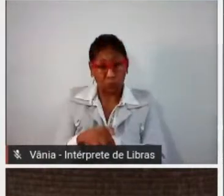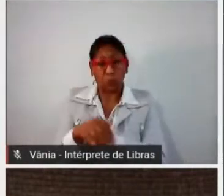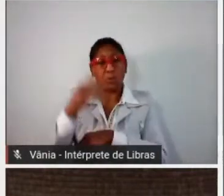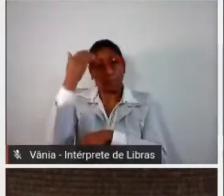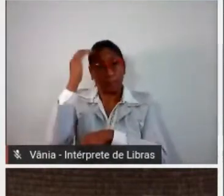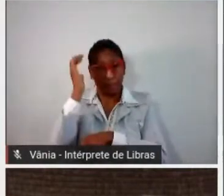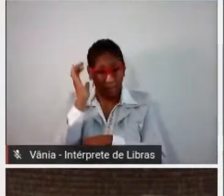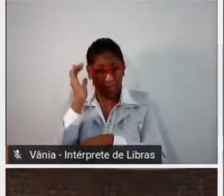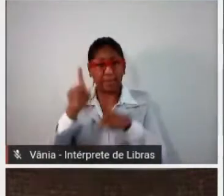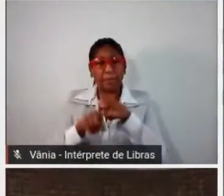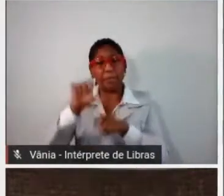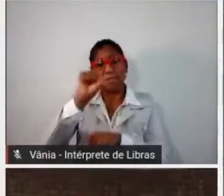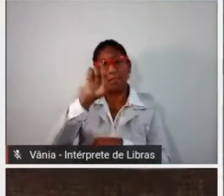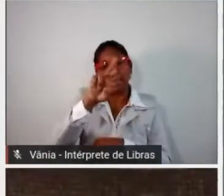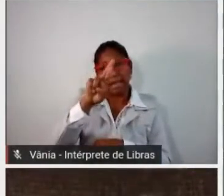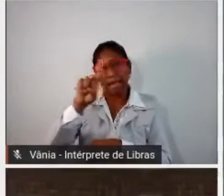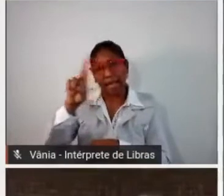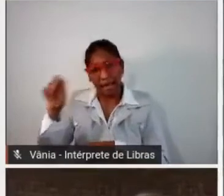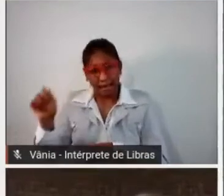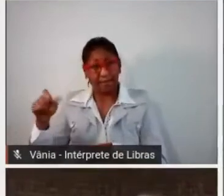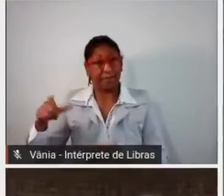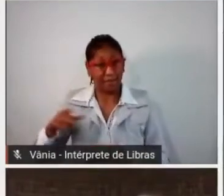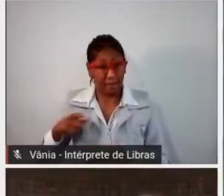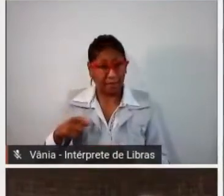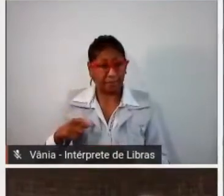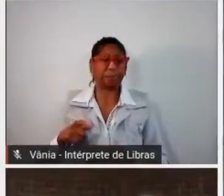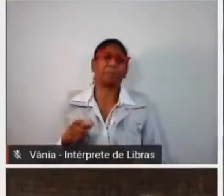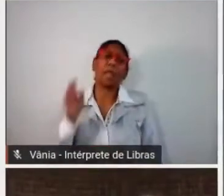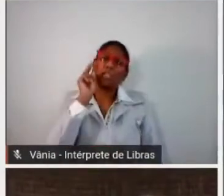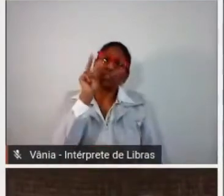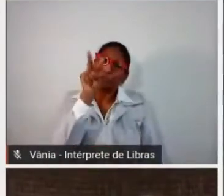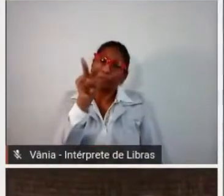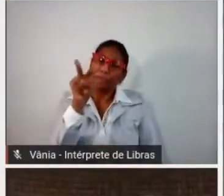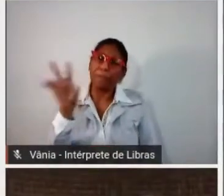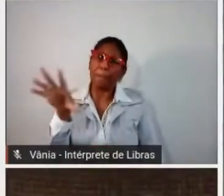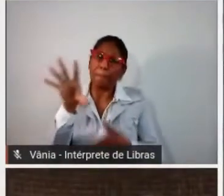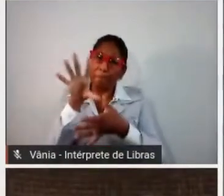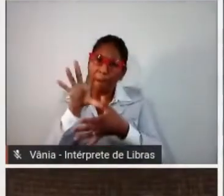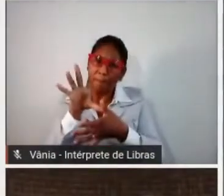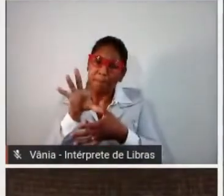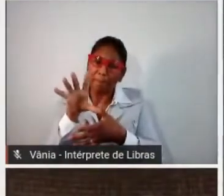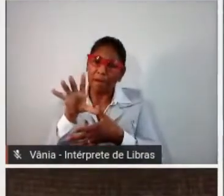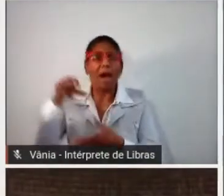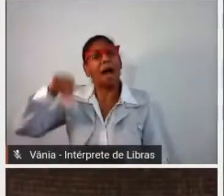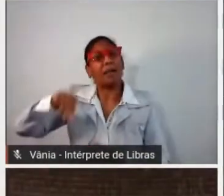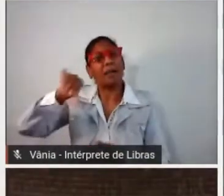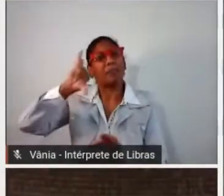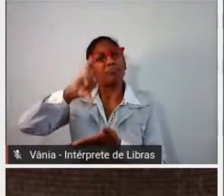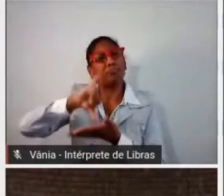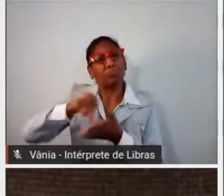na Norte e na Centro-Oeste. Quando a gente olha a região metropolitana, a gente vê que